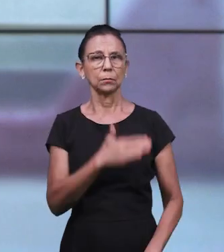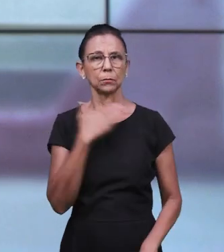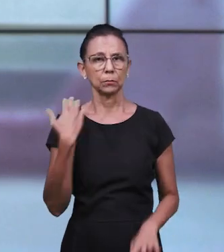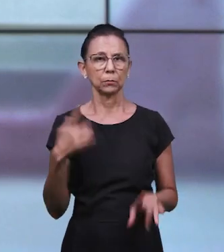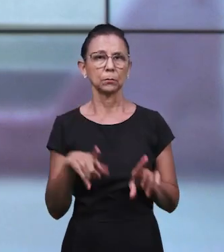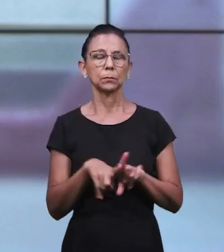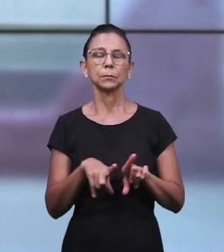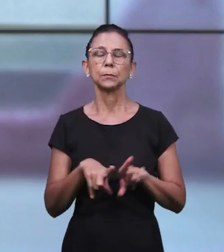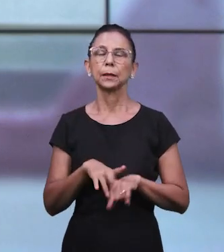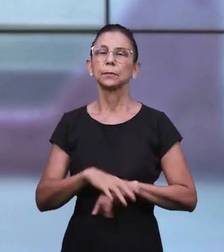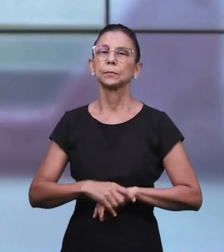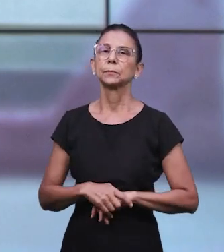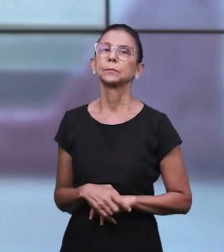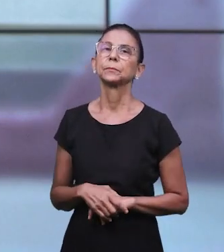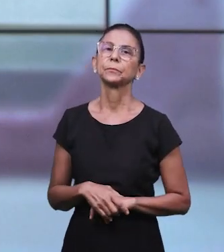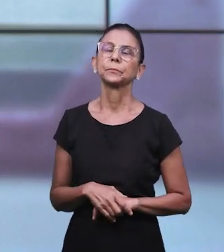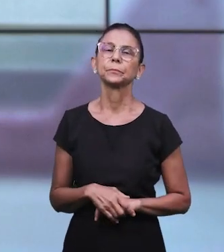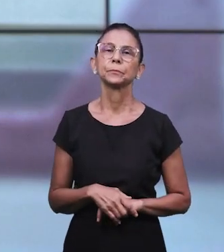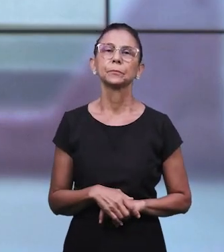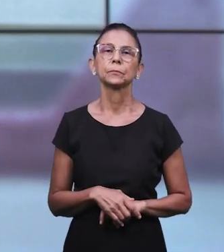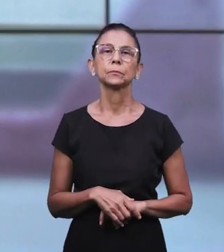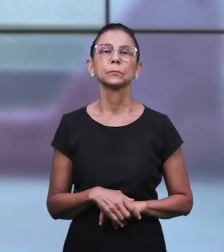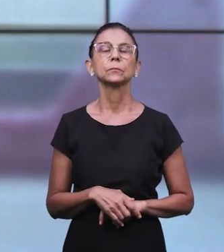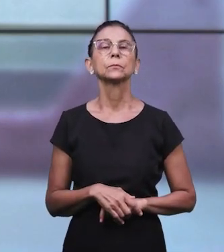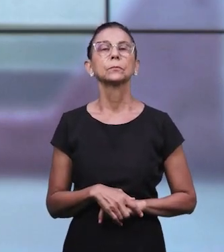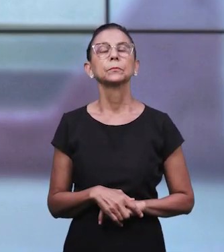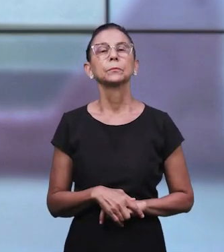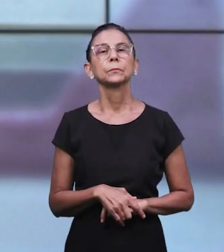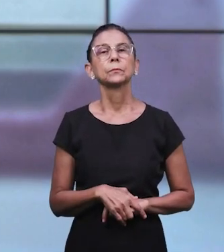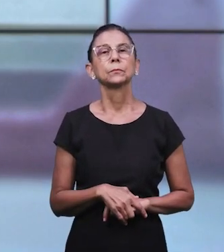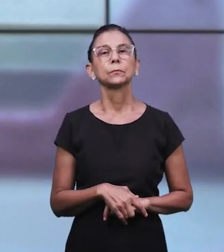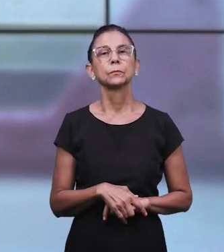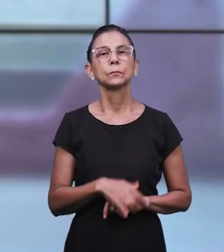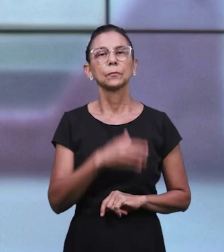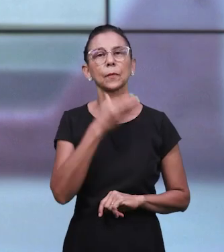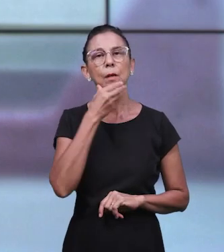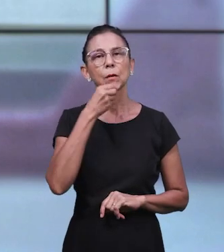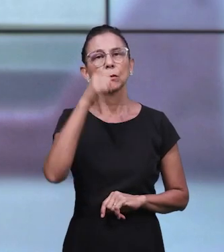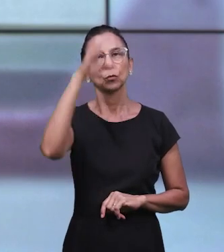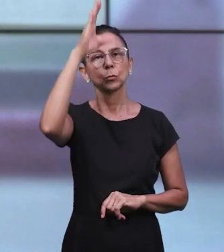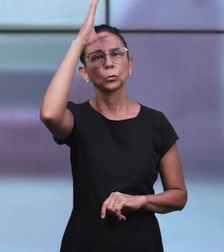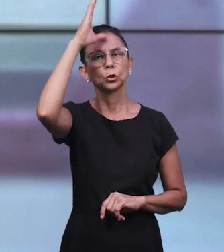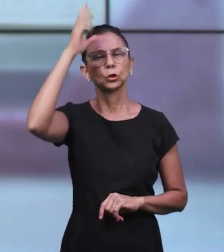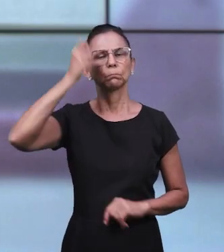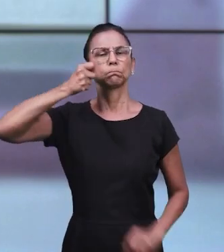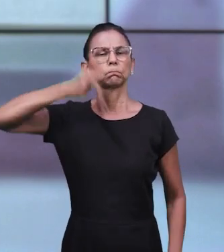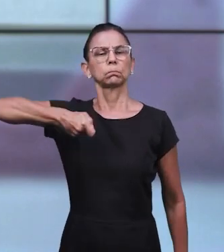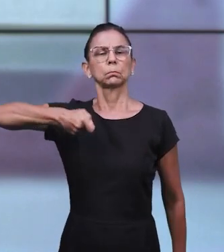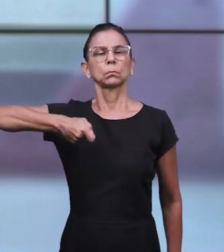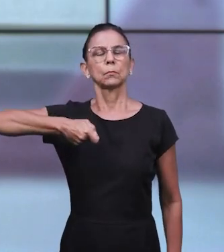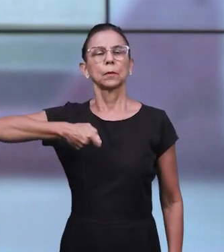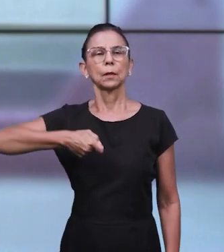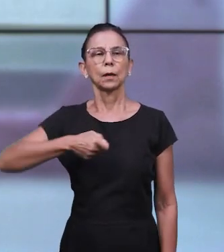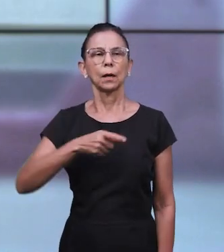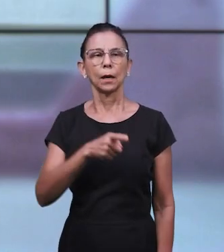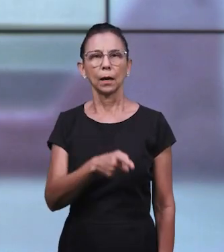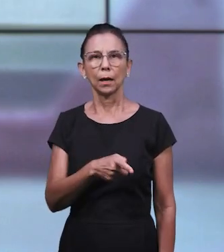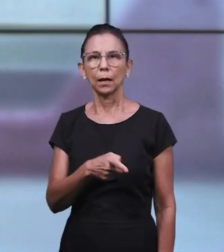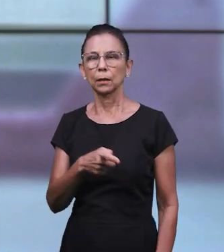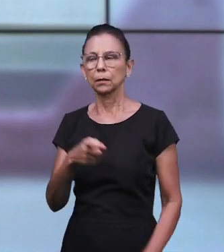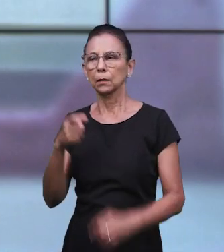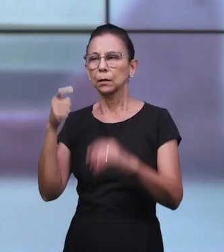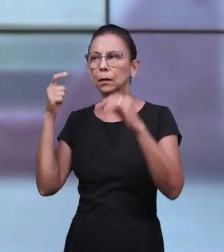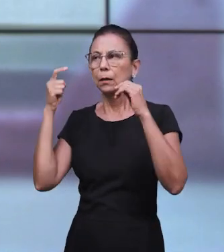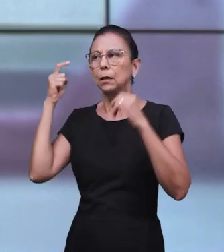rei. Como Mardoqueu manteve a ordem e mostrou as consequências, Esther compreendeu a autoridade de